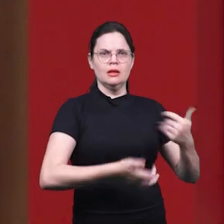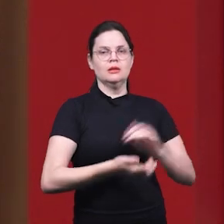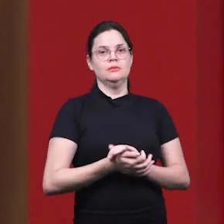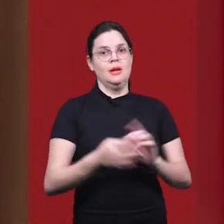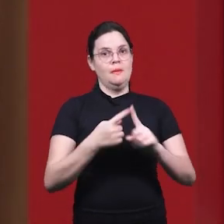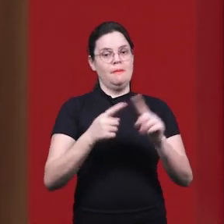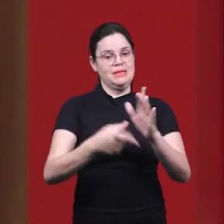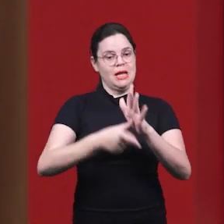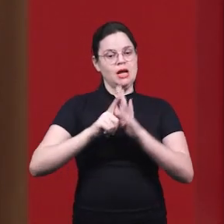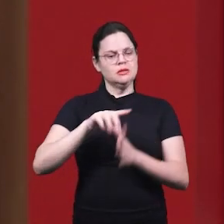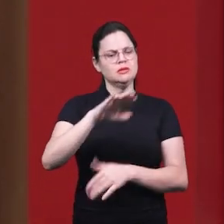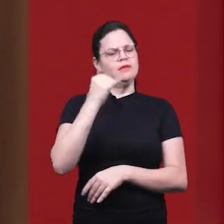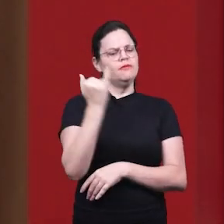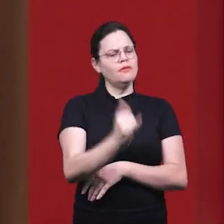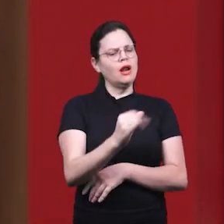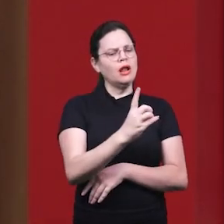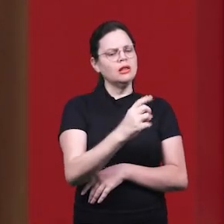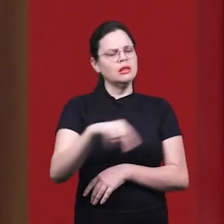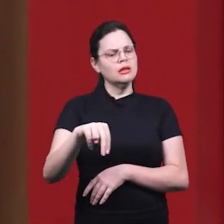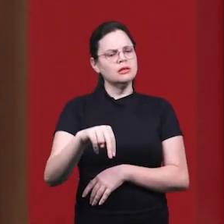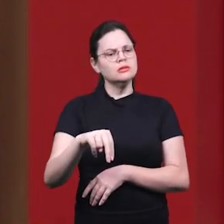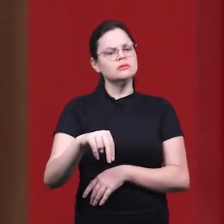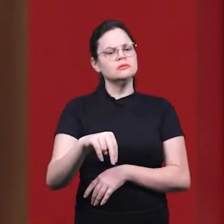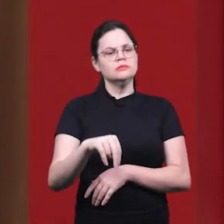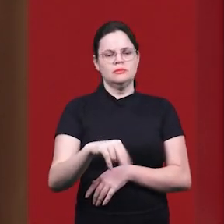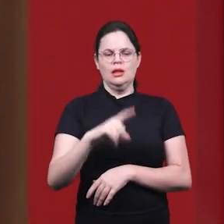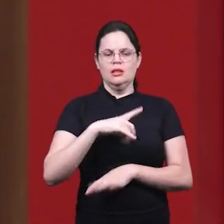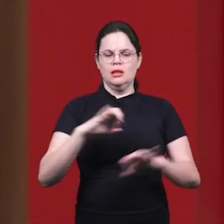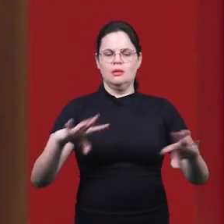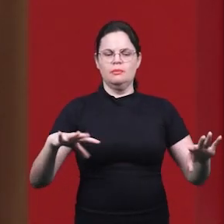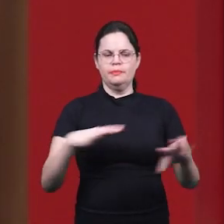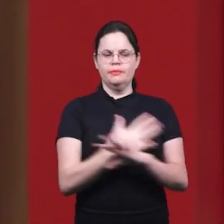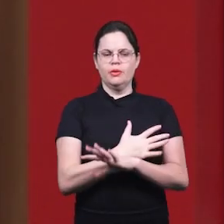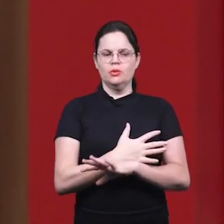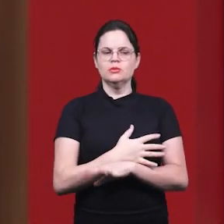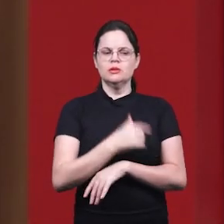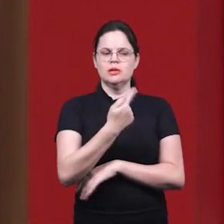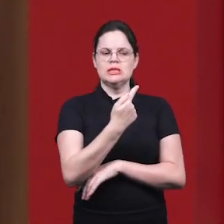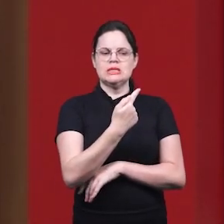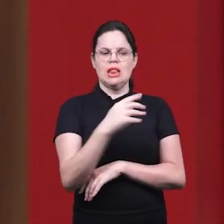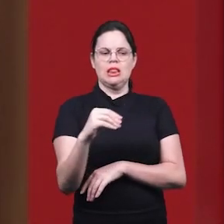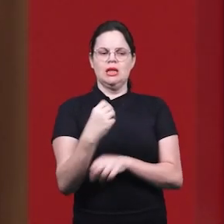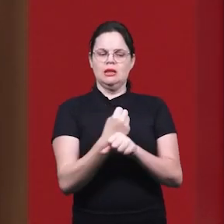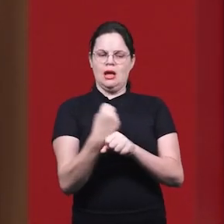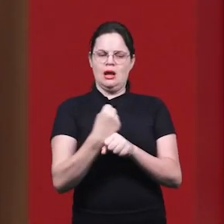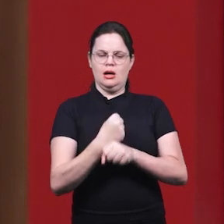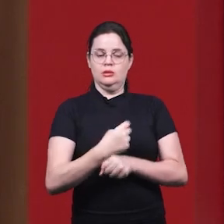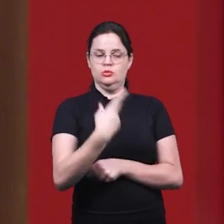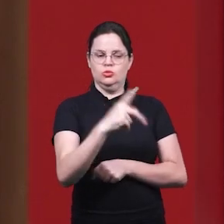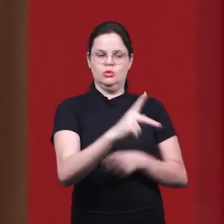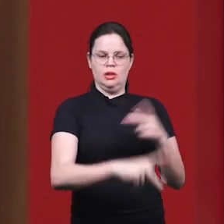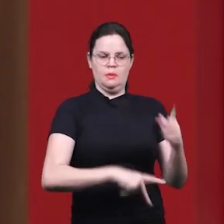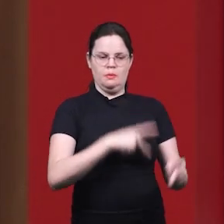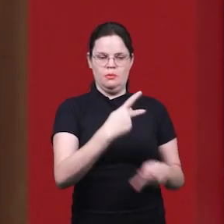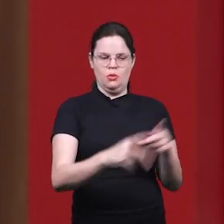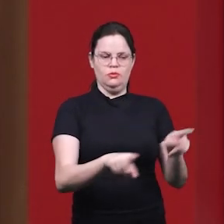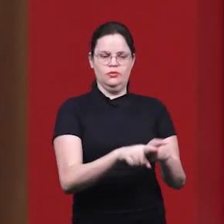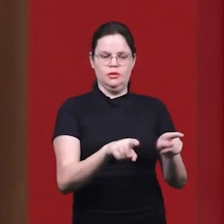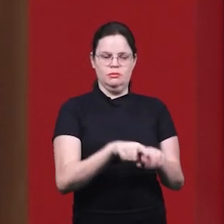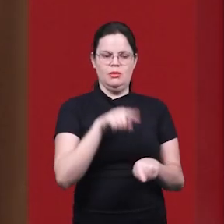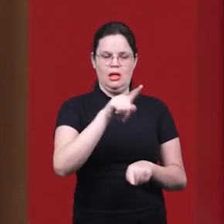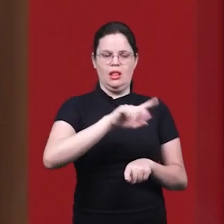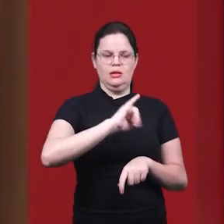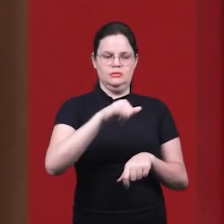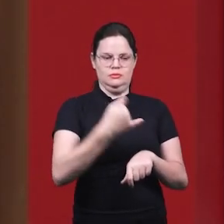fala com Daniel: 70 semanas estão determinadas sobre o teu povo e sobre tua santa